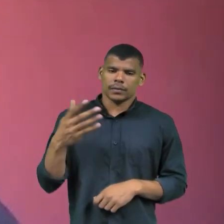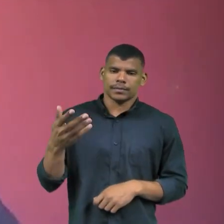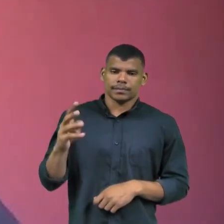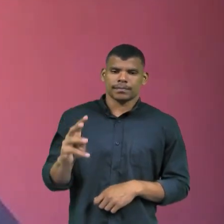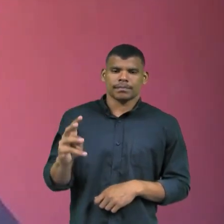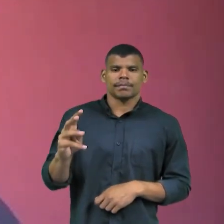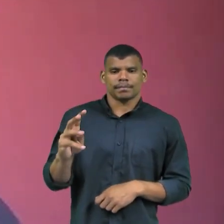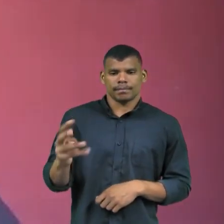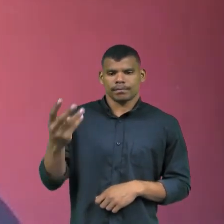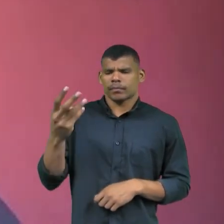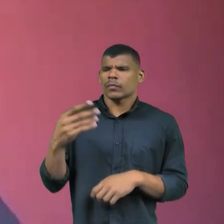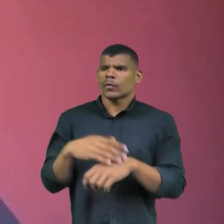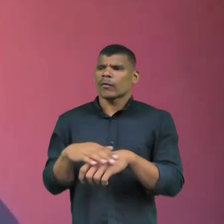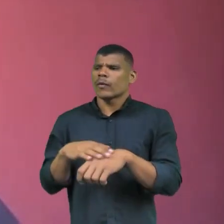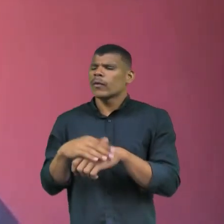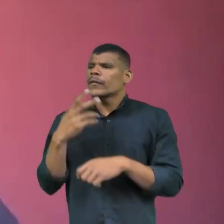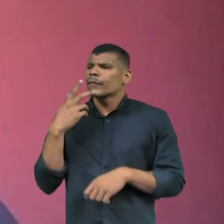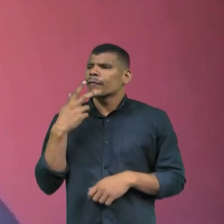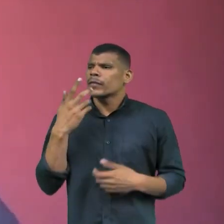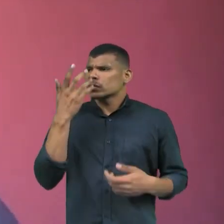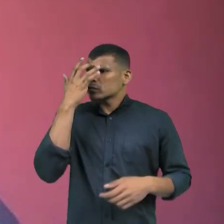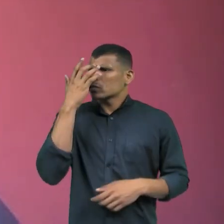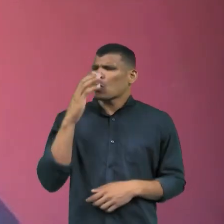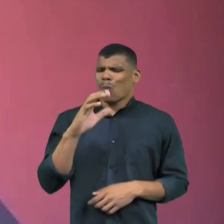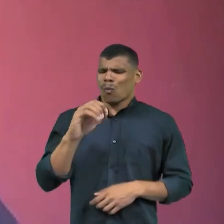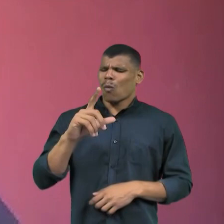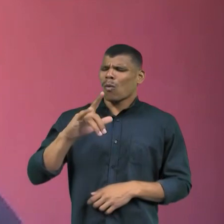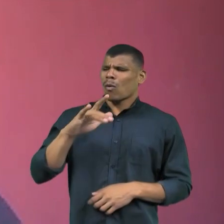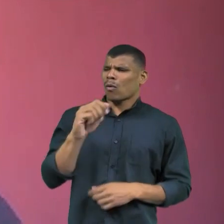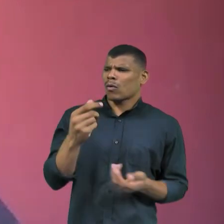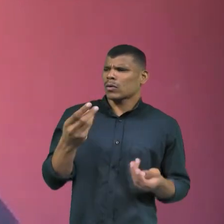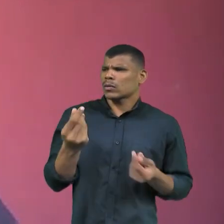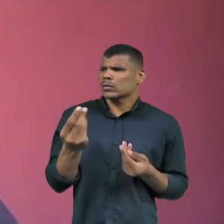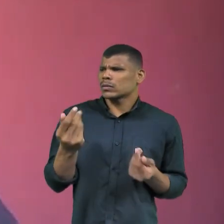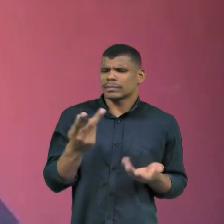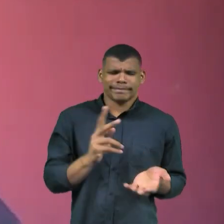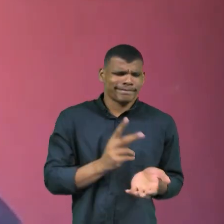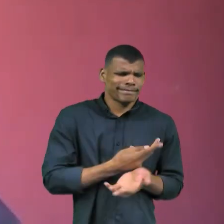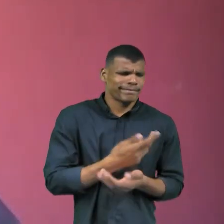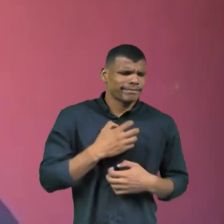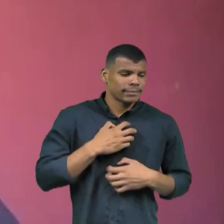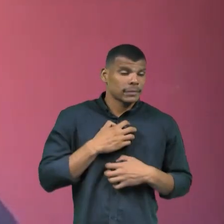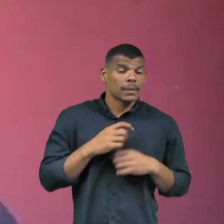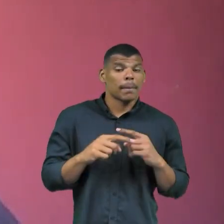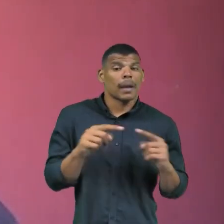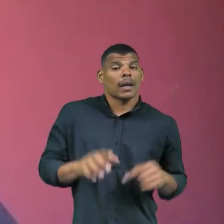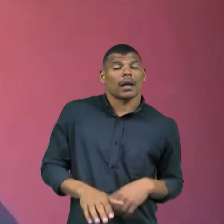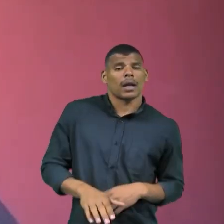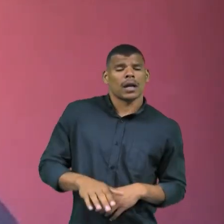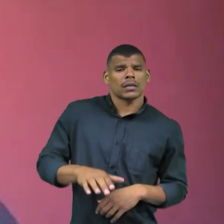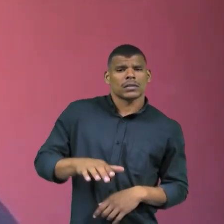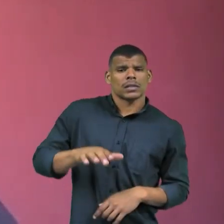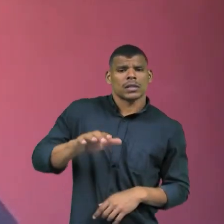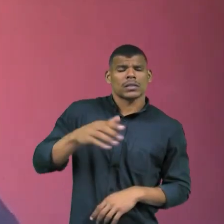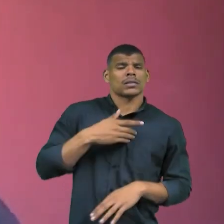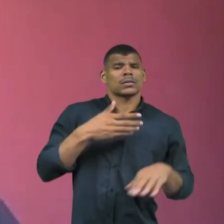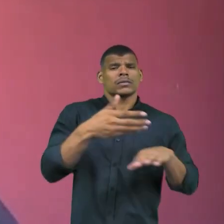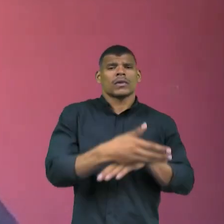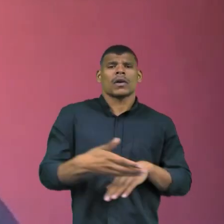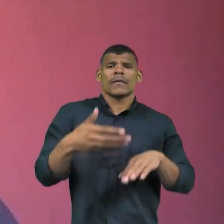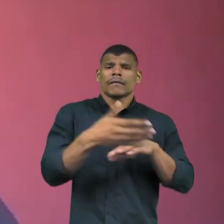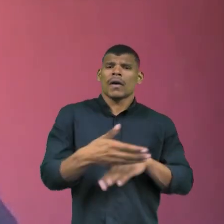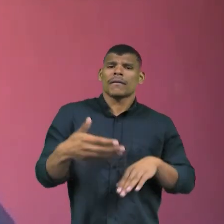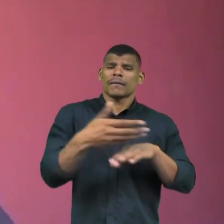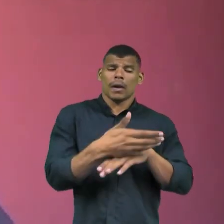que era alguma alimentação que ela não estava se dando. Só que ela foi crescendo, a gente ia levando o médico. Quando